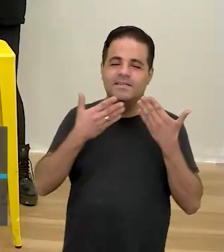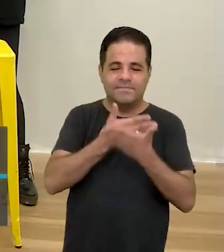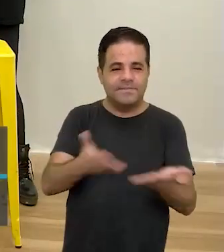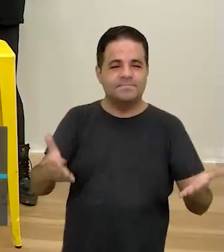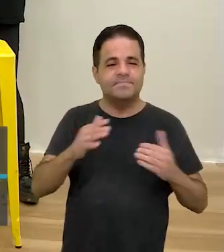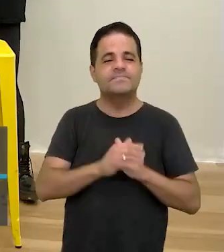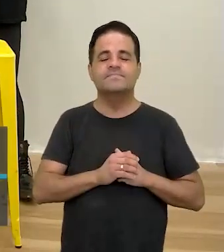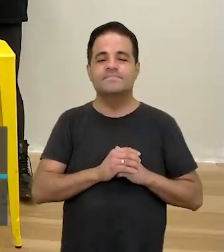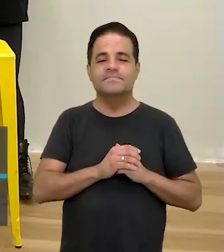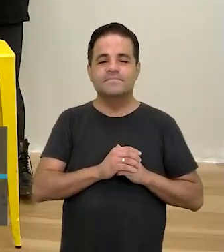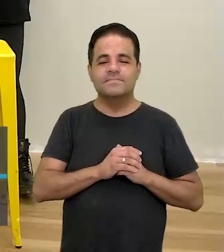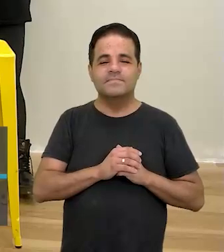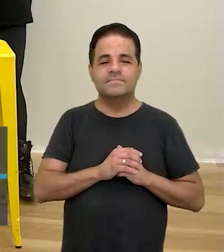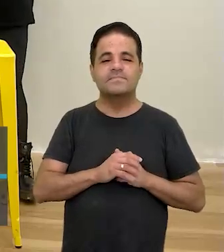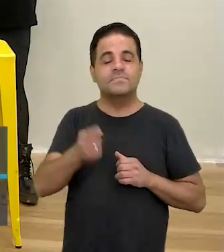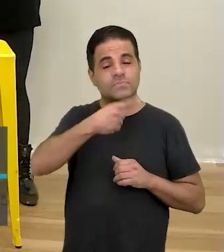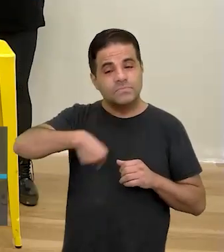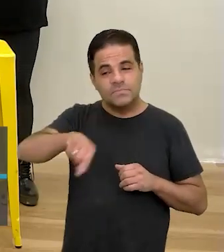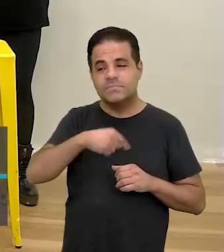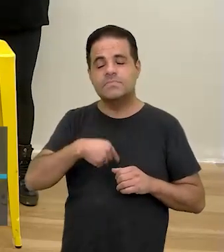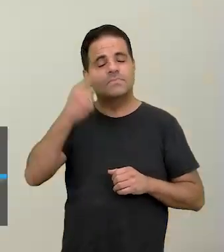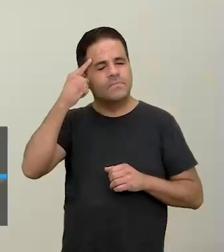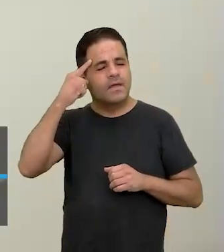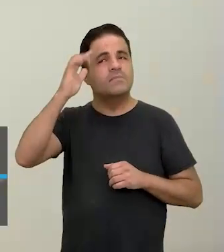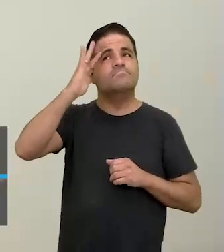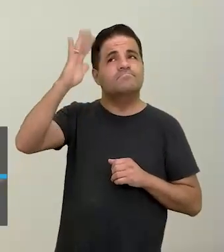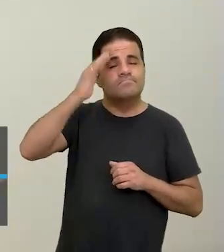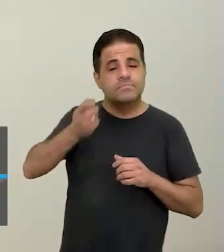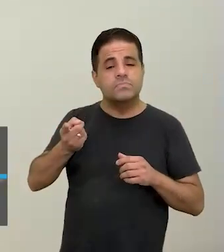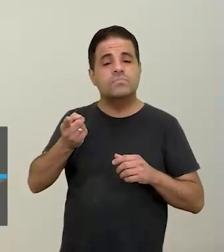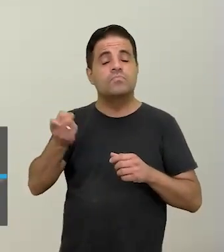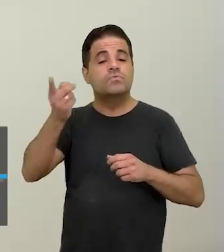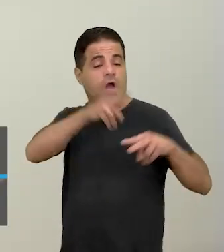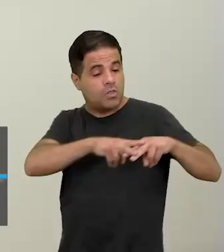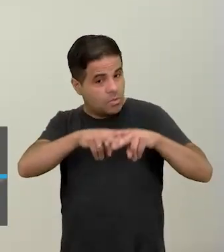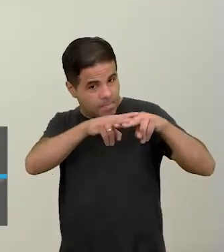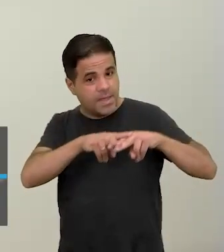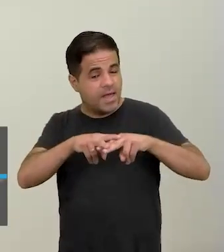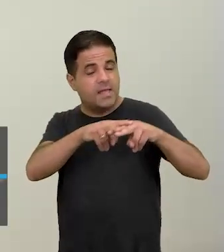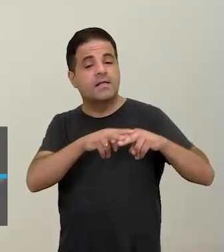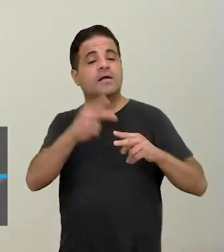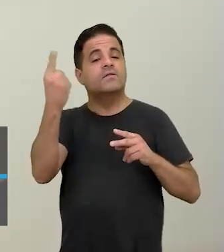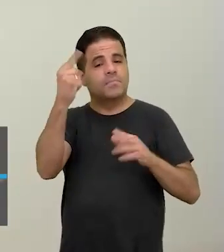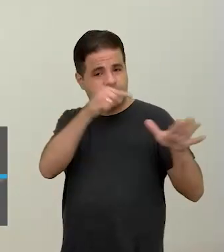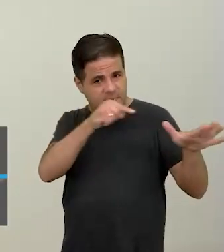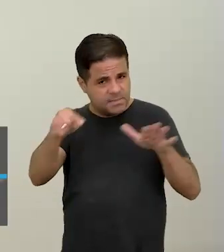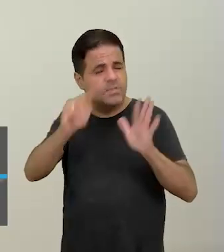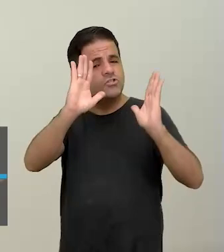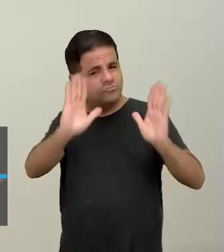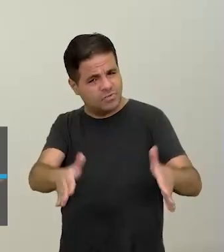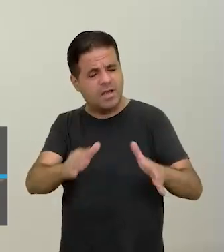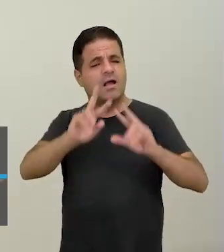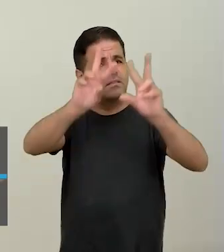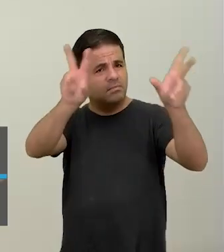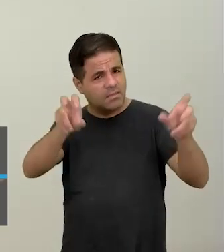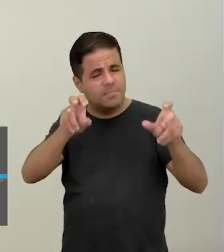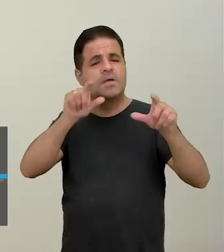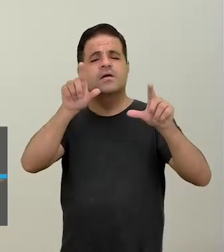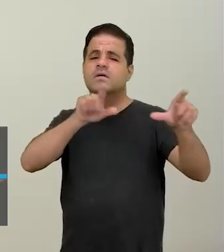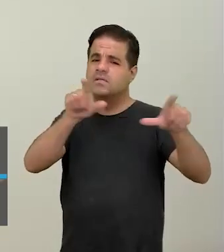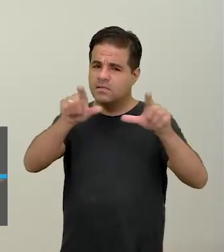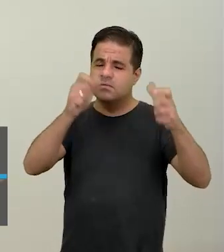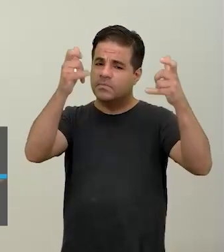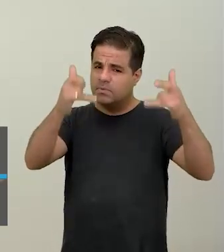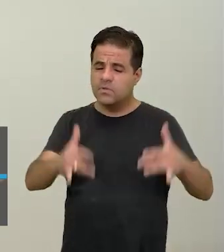falar. E hoje, né, a gente, na verdade, vai fazer uma retomada de uma aula. Na nossa primeira semana, a gente já trabalhou um pouco ali,